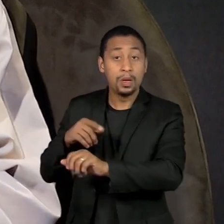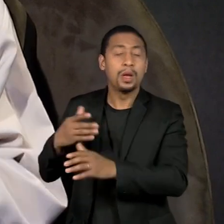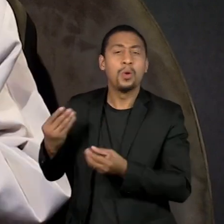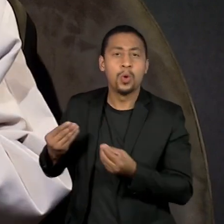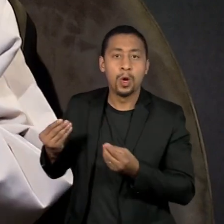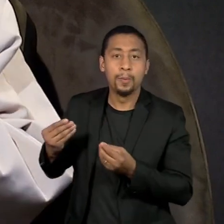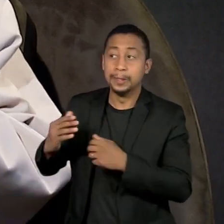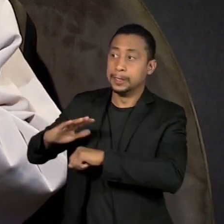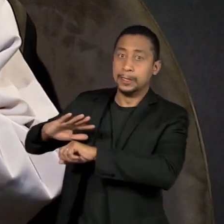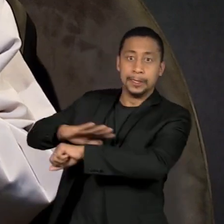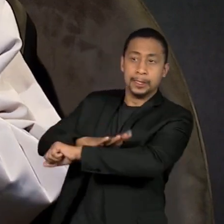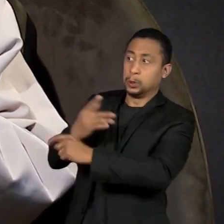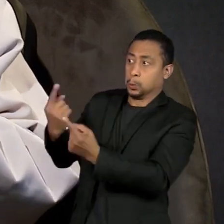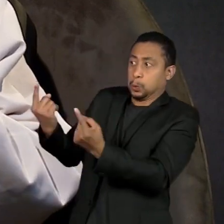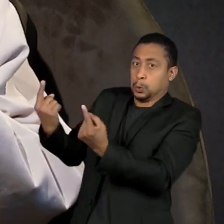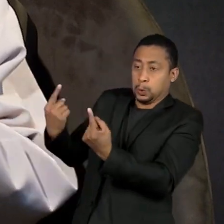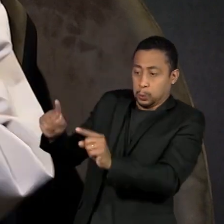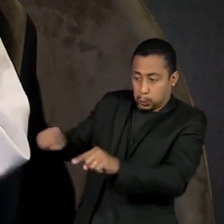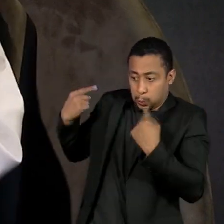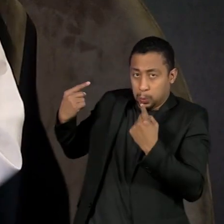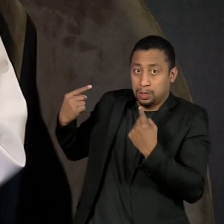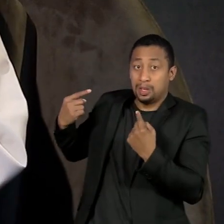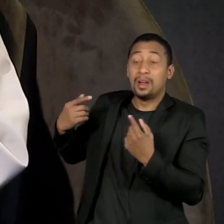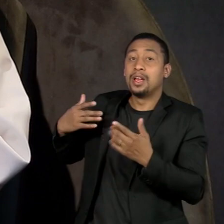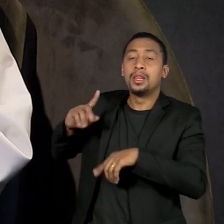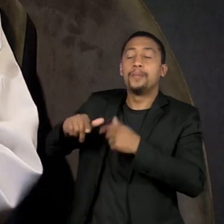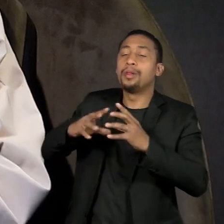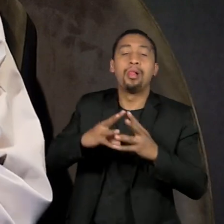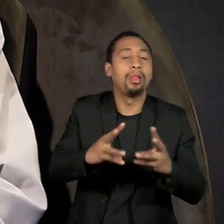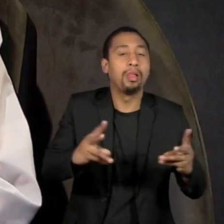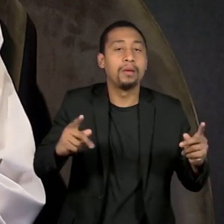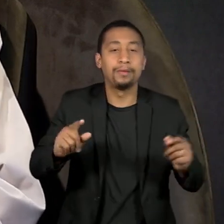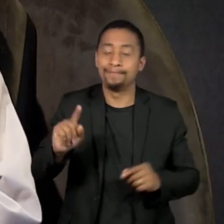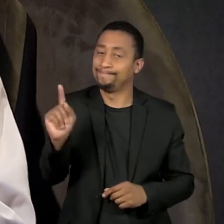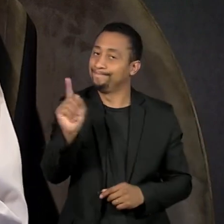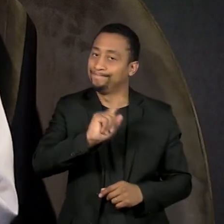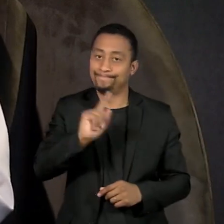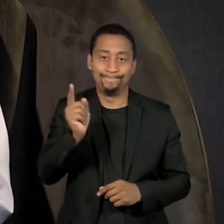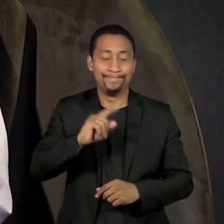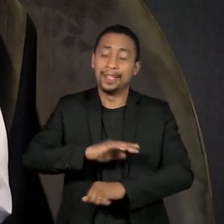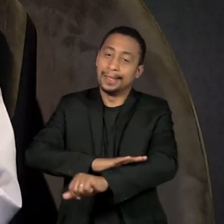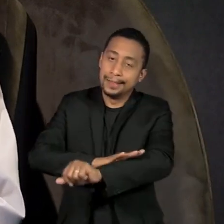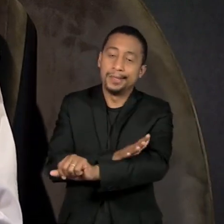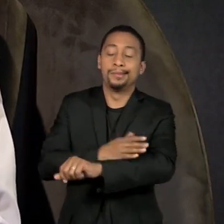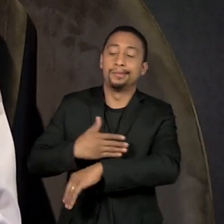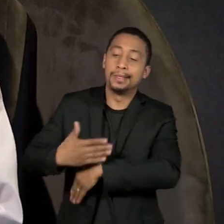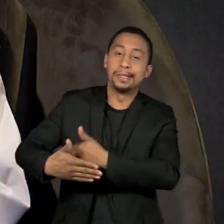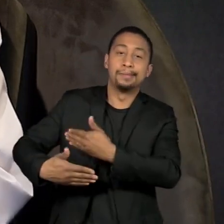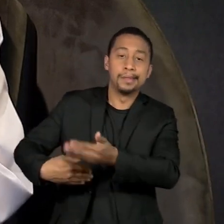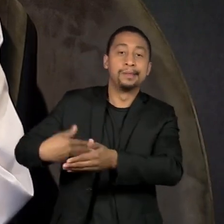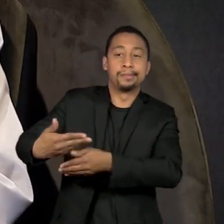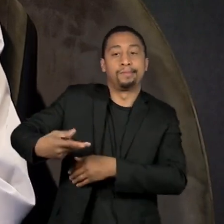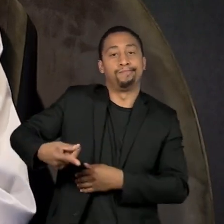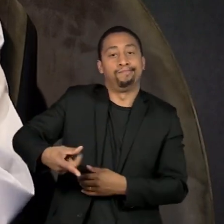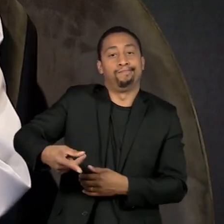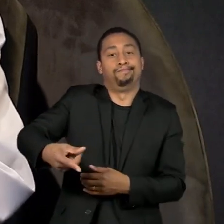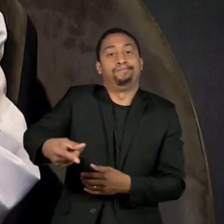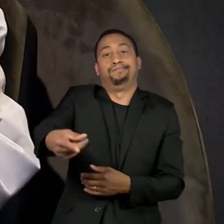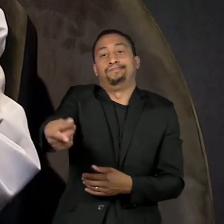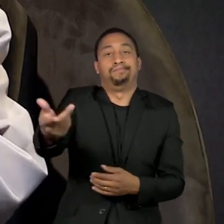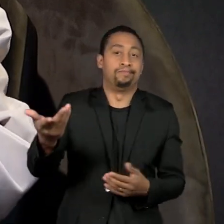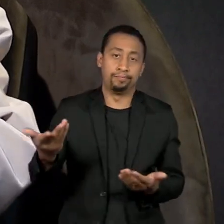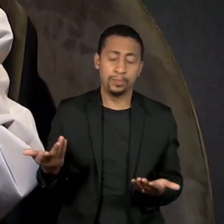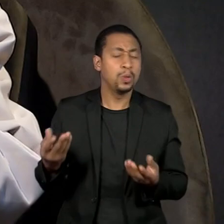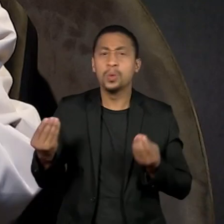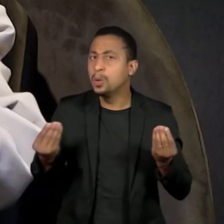embora, ele nos habita a vida toda. Então, tratar da subjetividade é tratar como que as pessoas